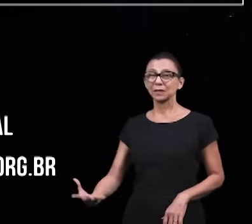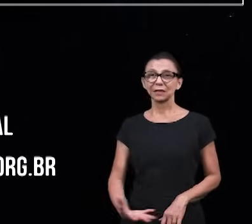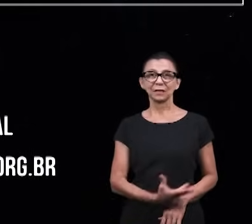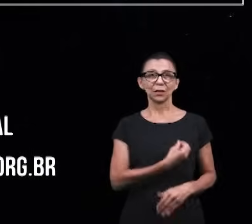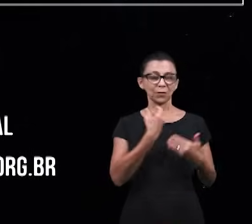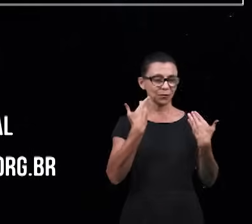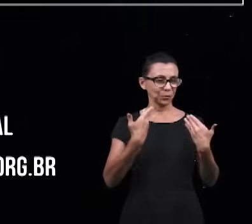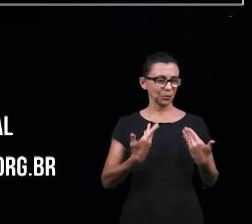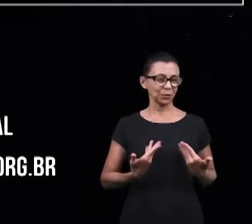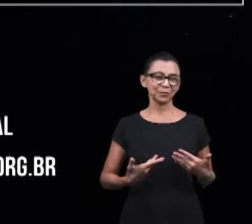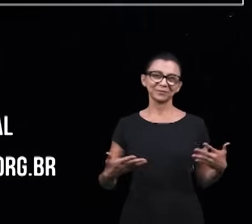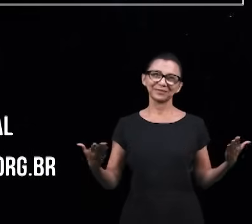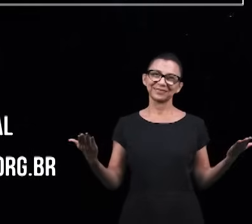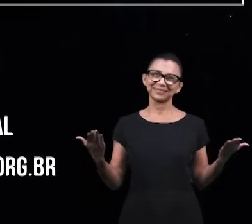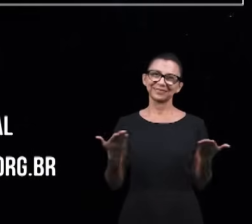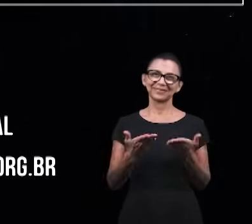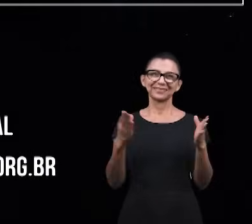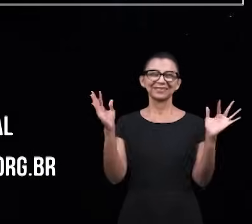agora sou